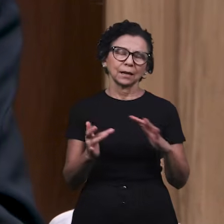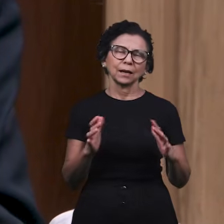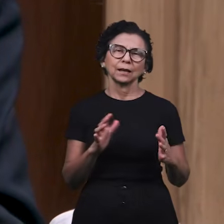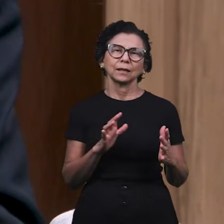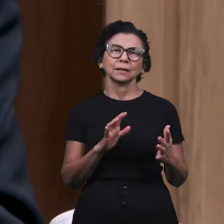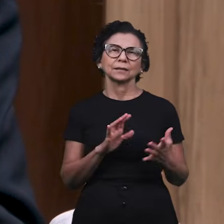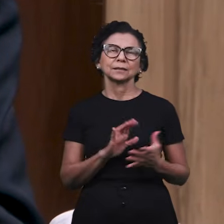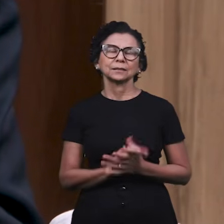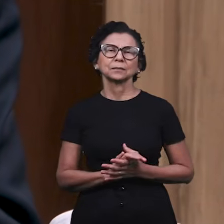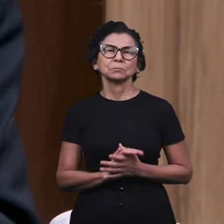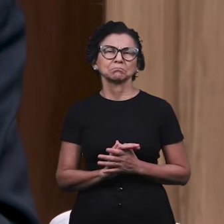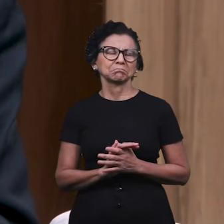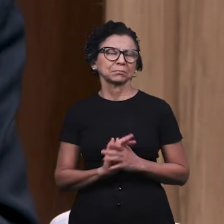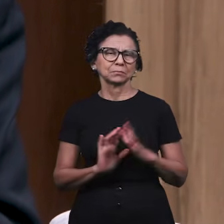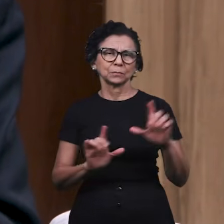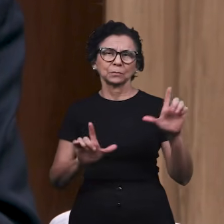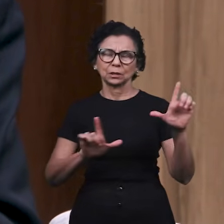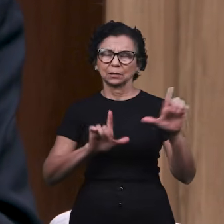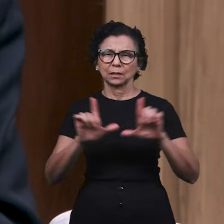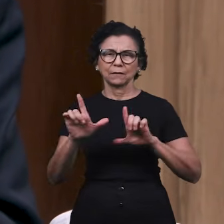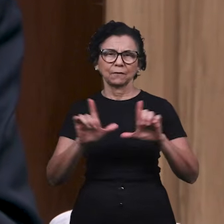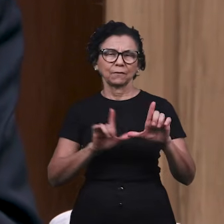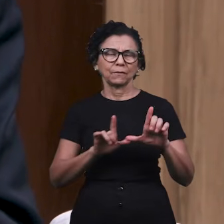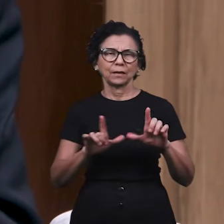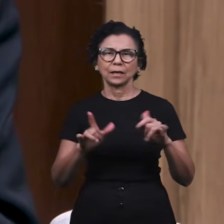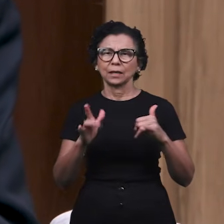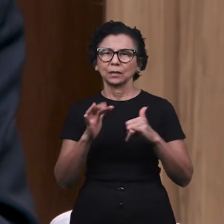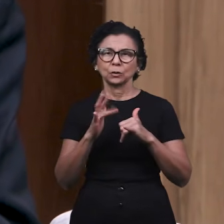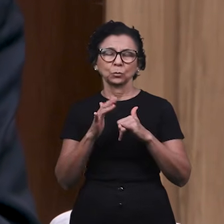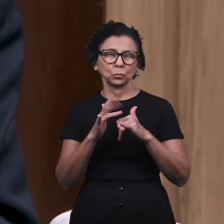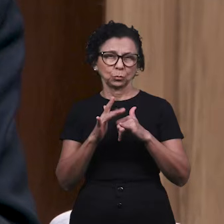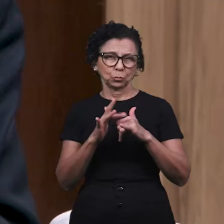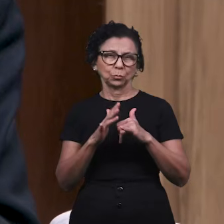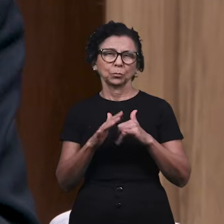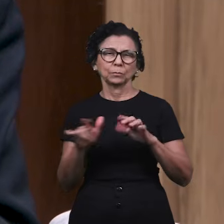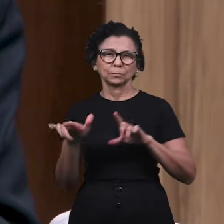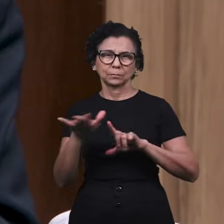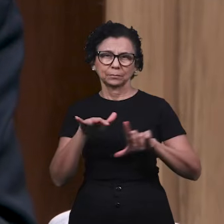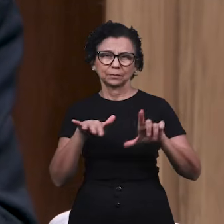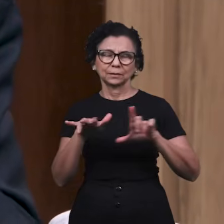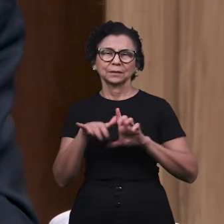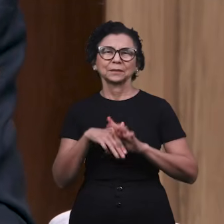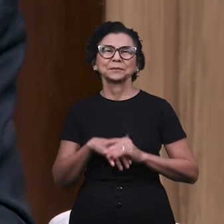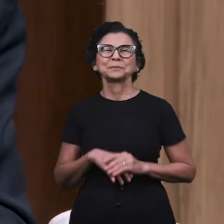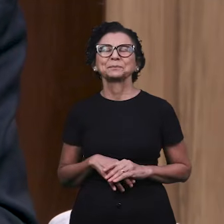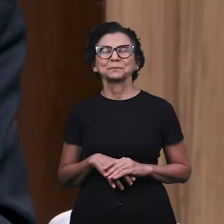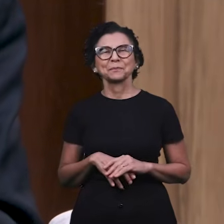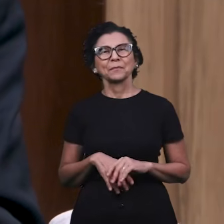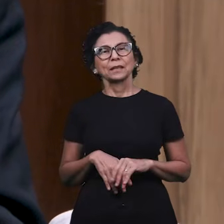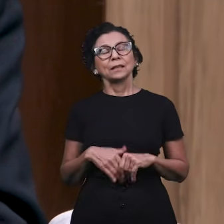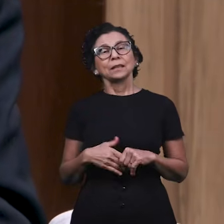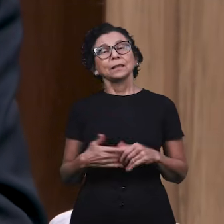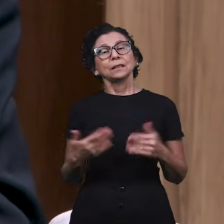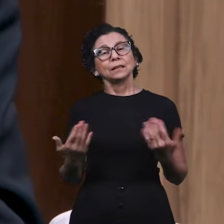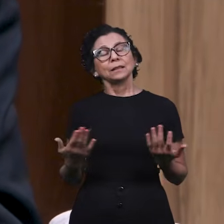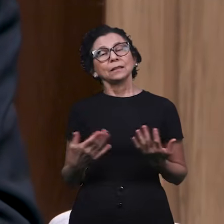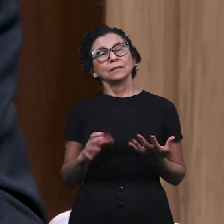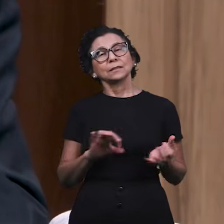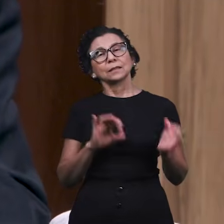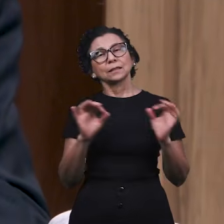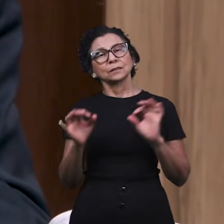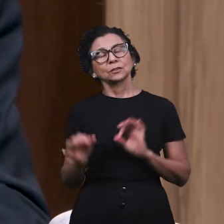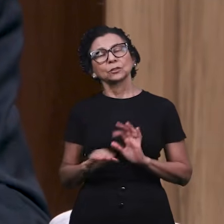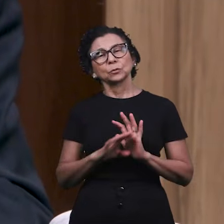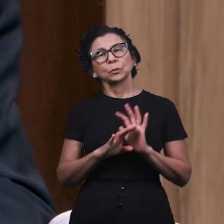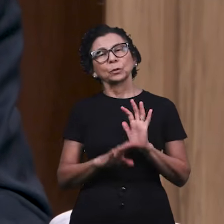acesso, pela TV, pelo YouTube, por todas as nossas plataformas de comunicação. O nosso programa é o programa sobre